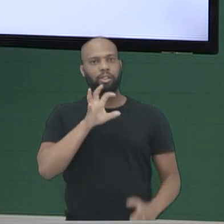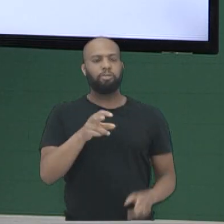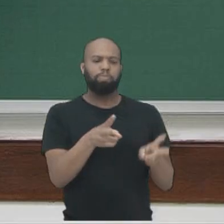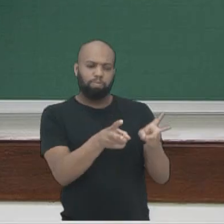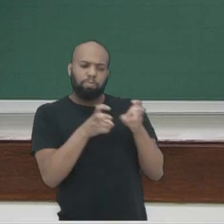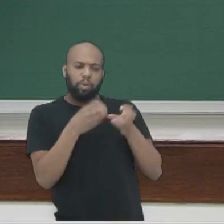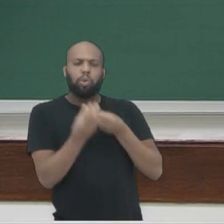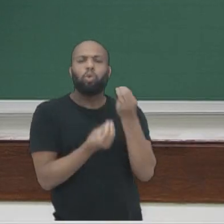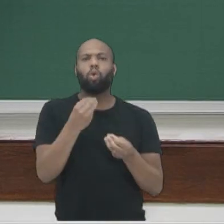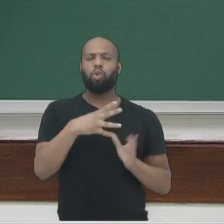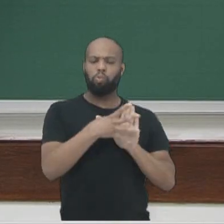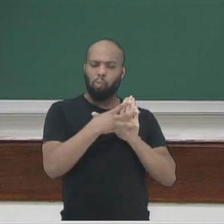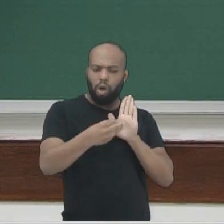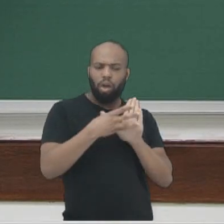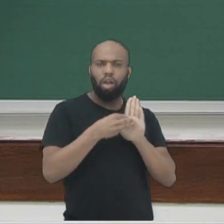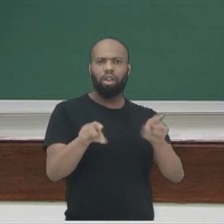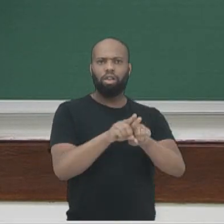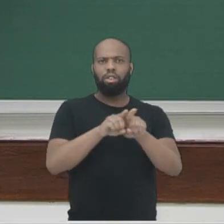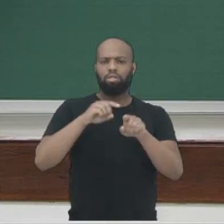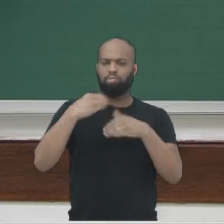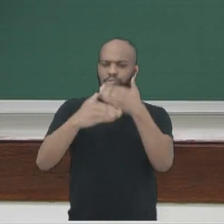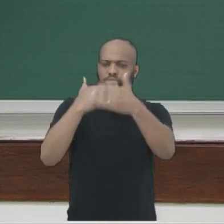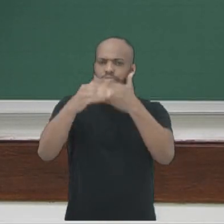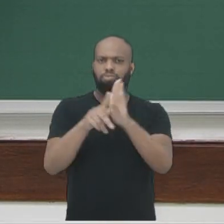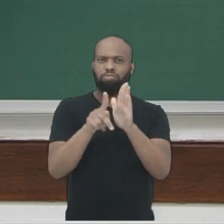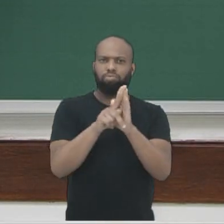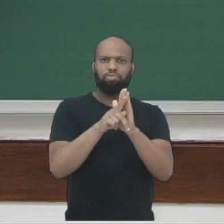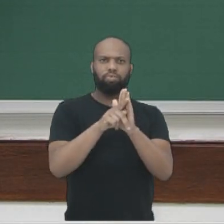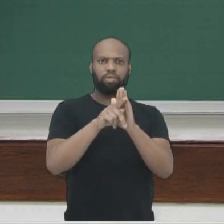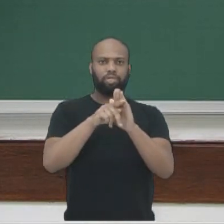enredo? Né? É o esqueleto da narrativa, a